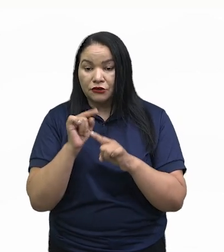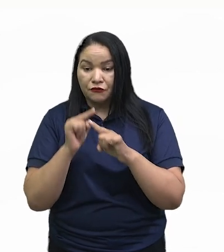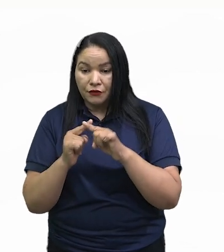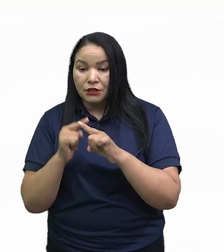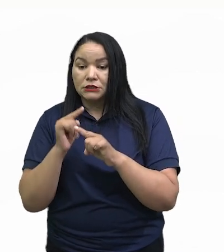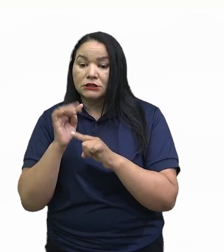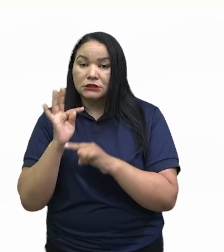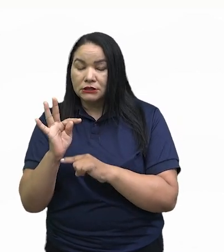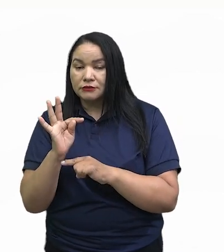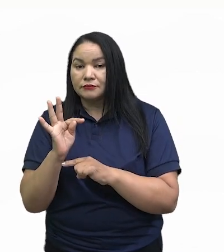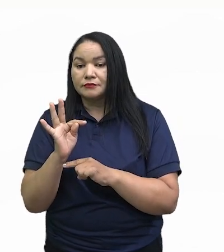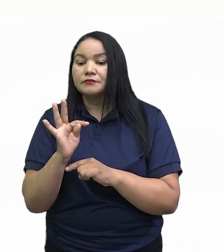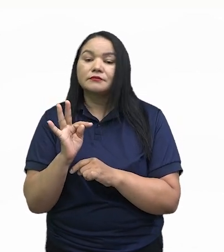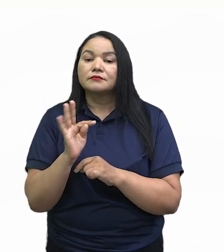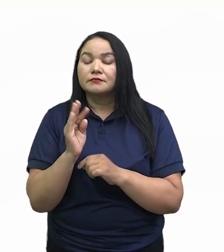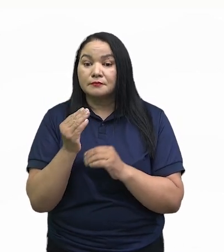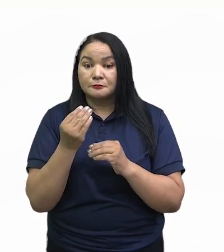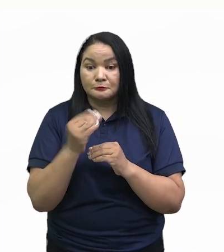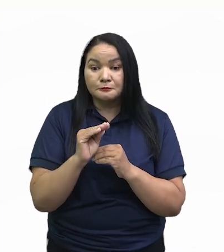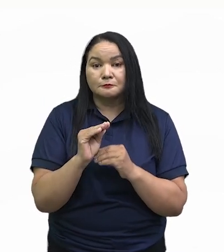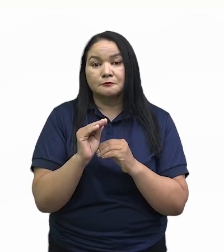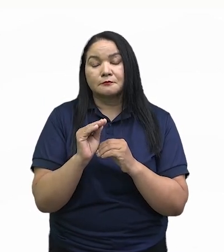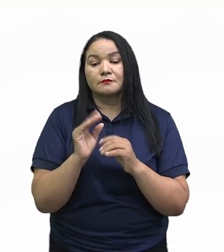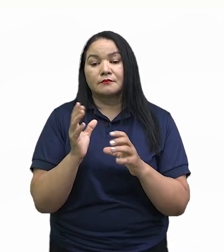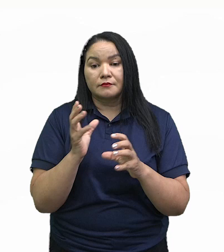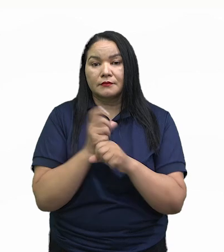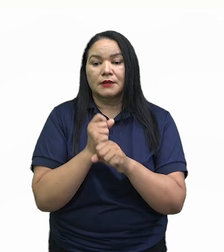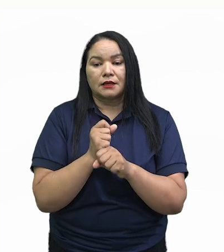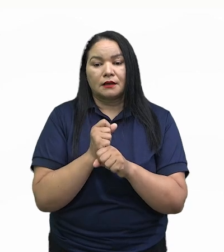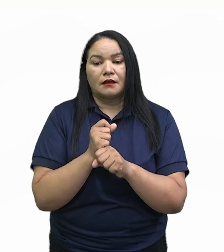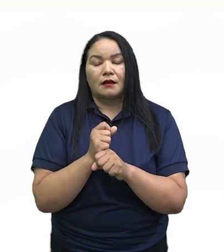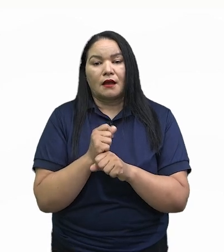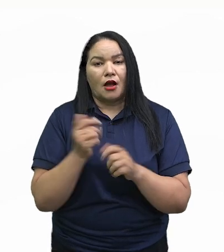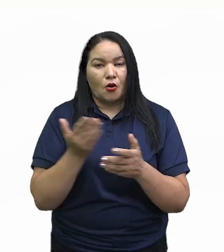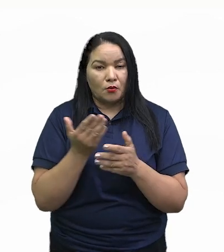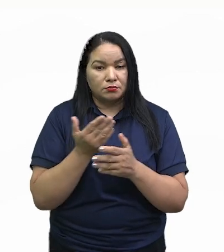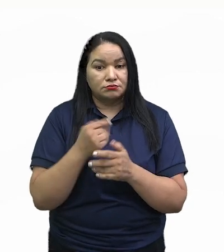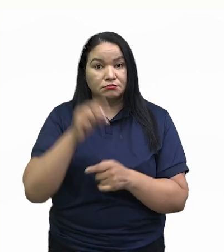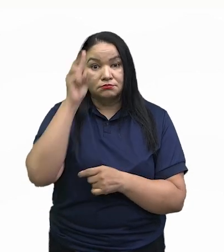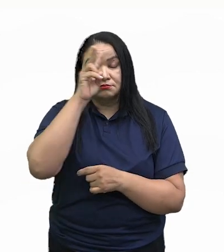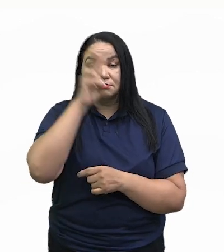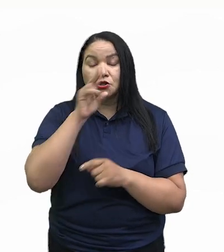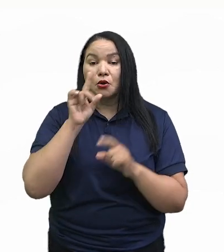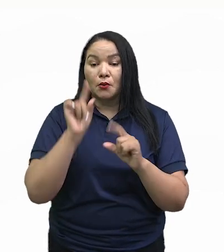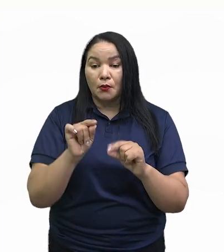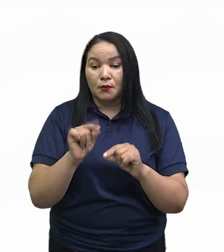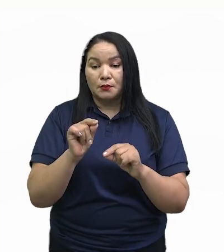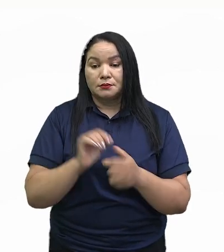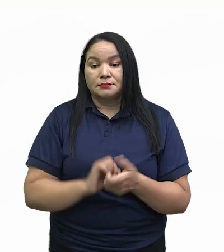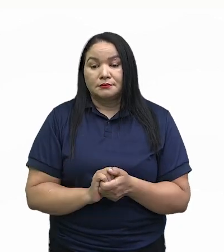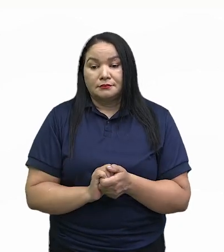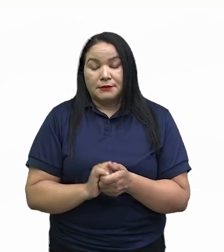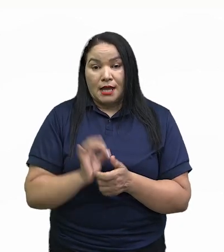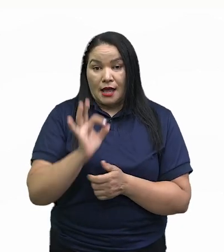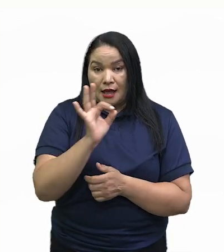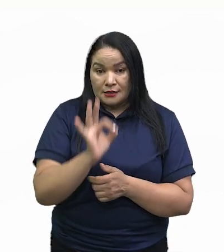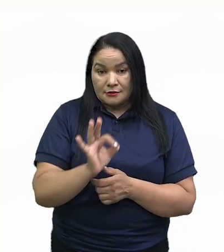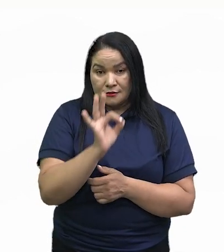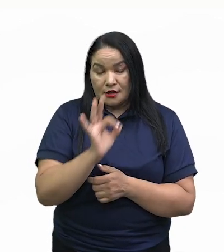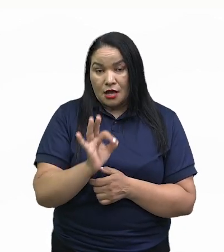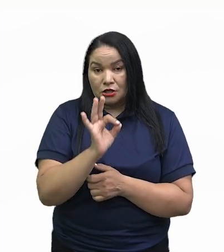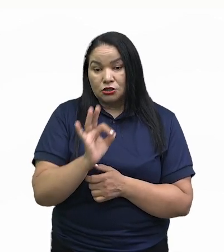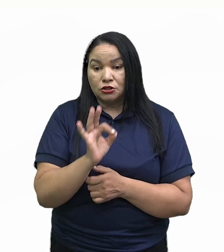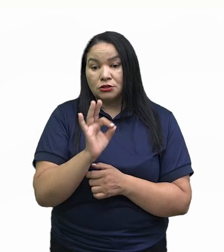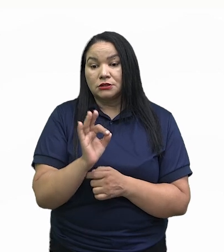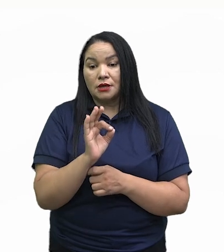taxa, vezes o tempo, e vai aqui calcular. Só não esquece o seguinte, que esta taxa, embora ela apareça